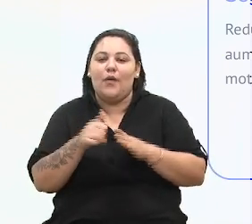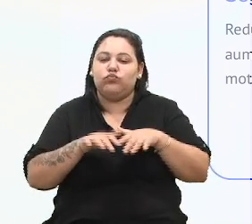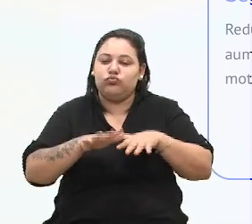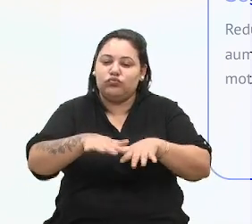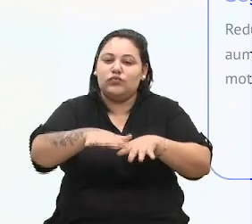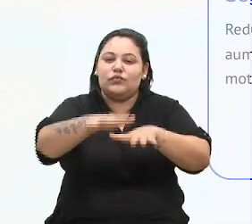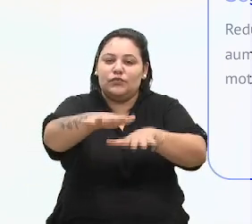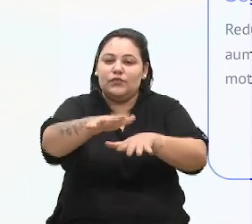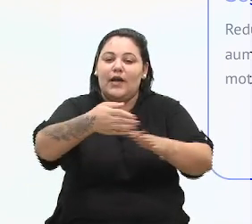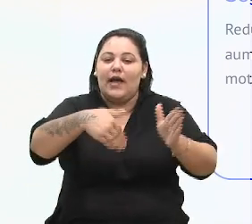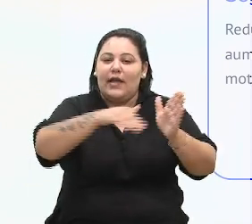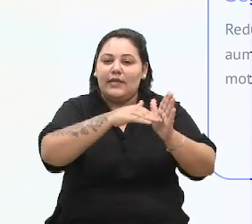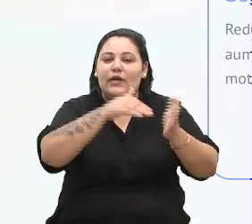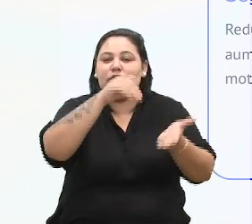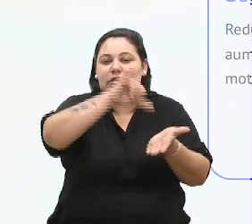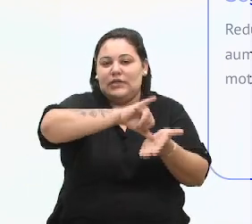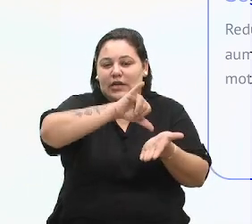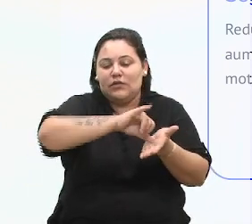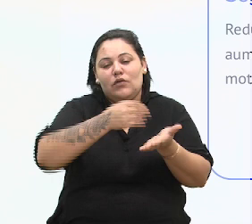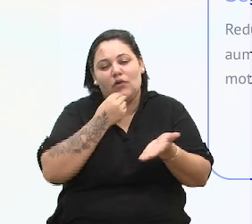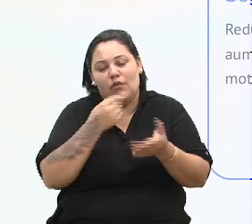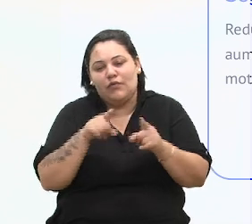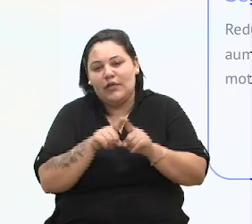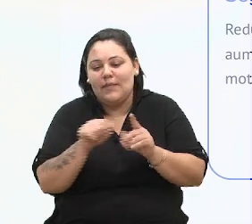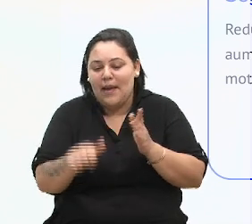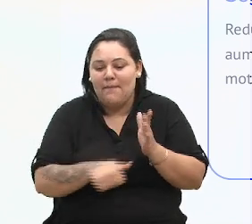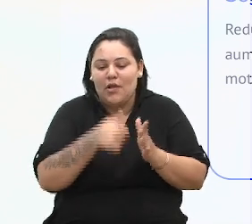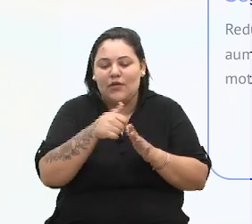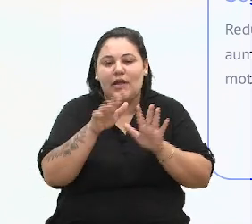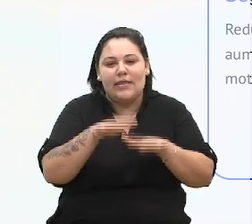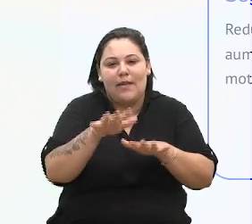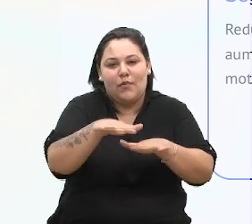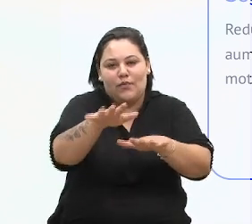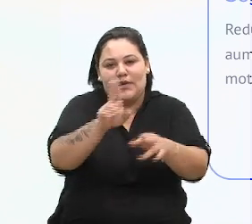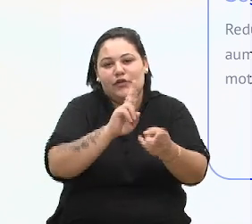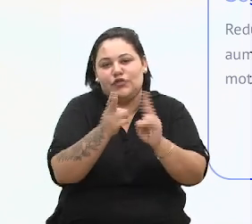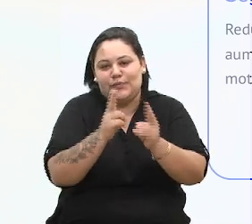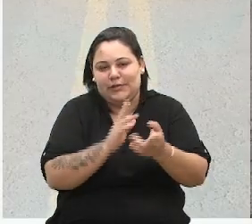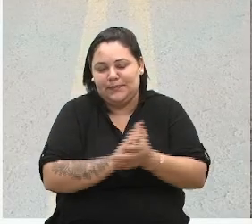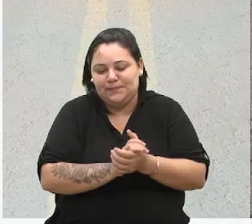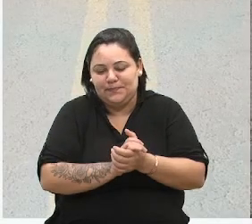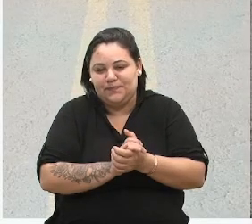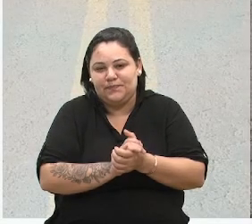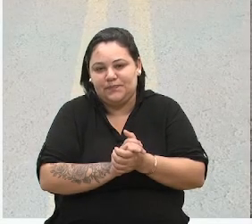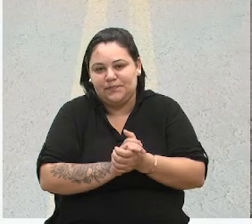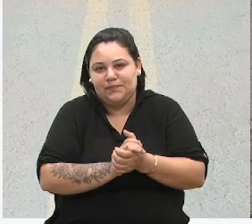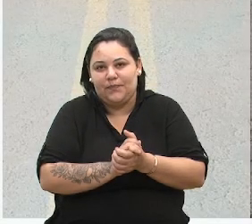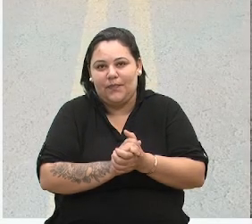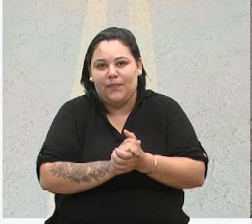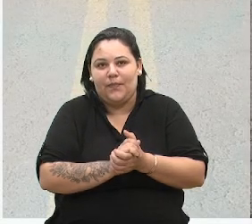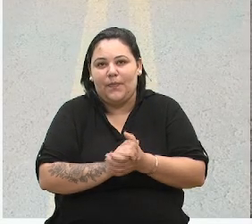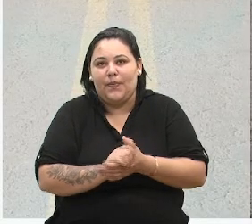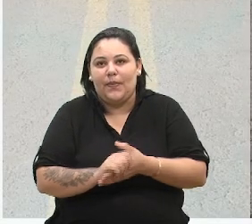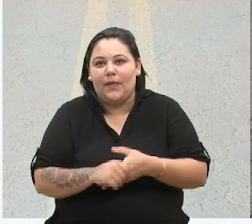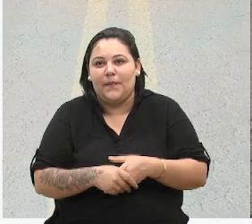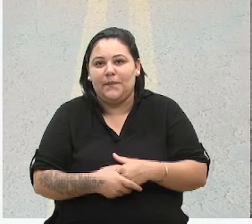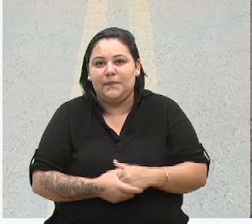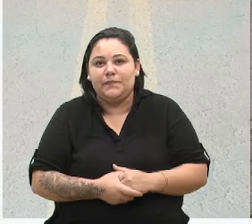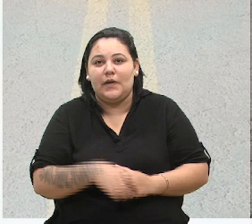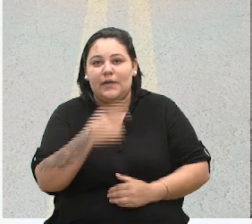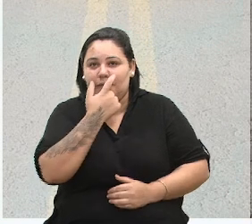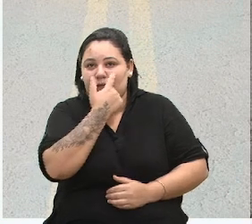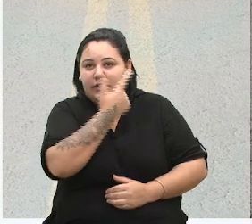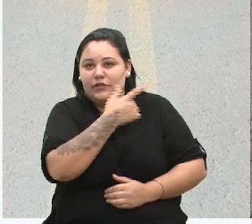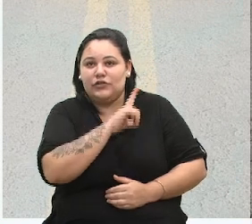serviços, e claro, a melhoria da mobilidade urbana, né? Aqui nós temos, então,